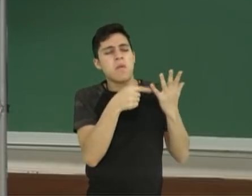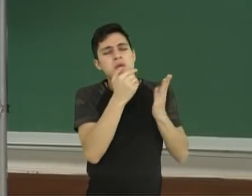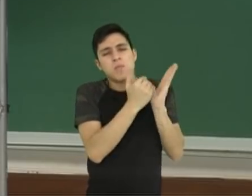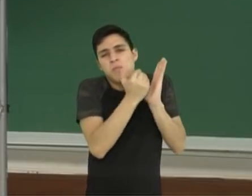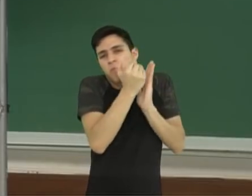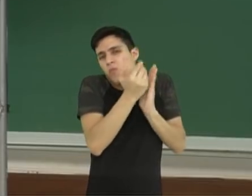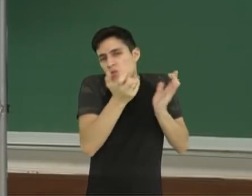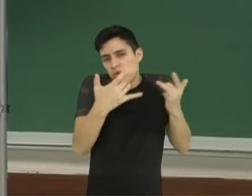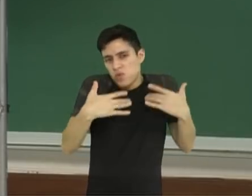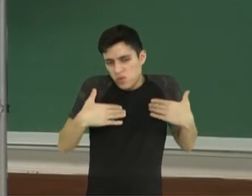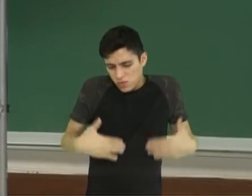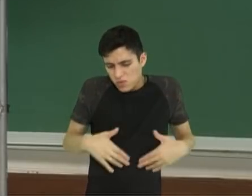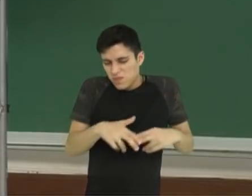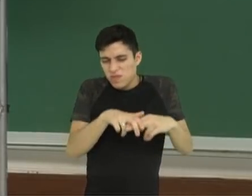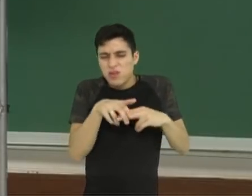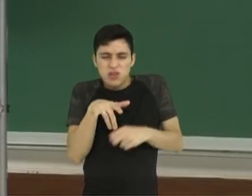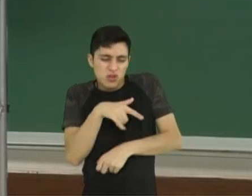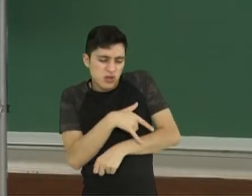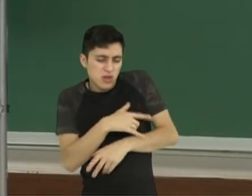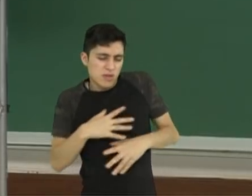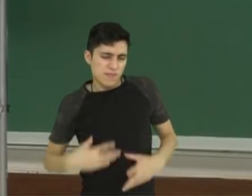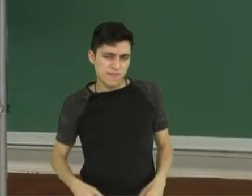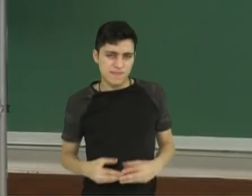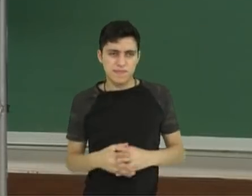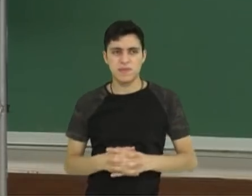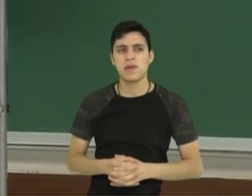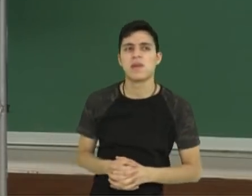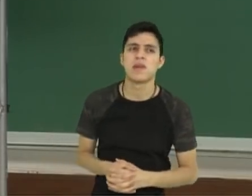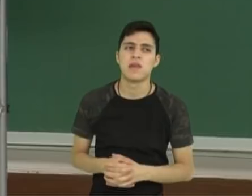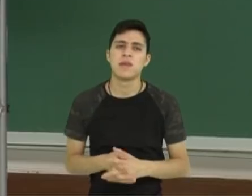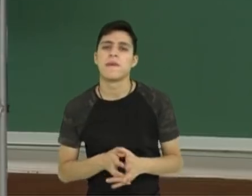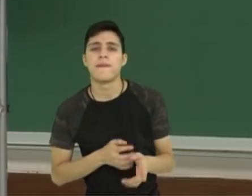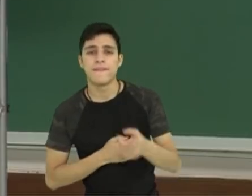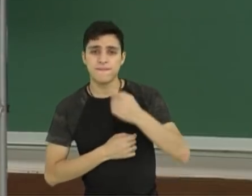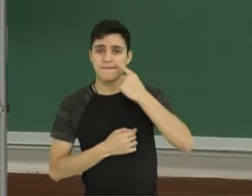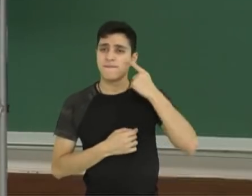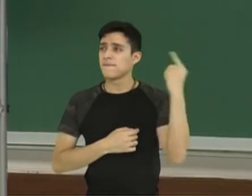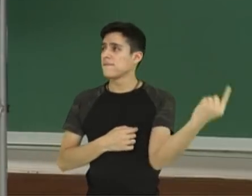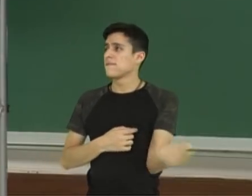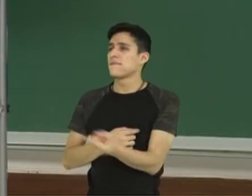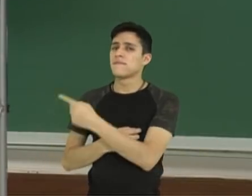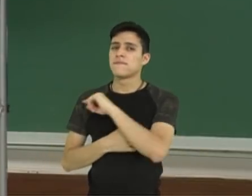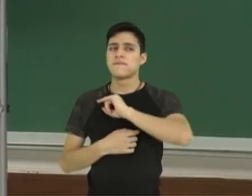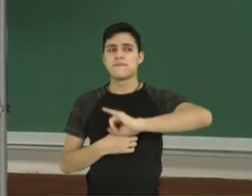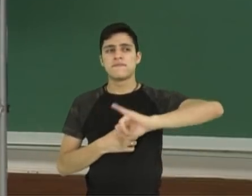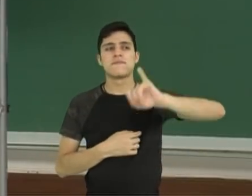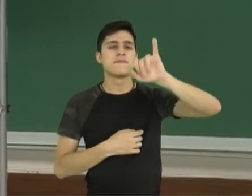nosso corpo, através da urina. E aqui eu trago para vocês uma outra imagem. Eu vou pegar até minha